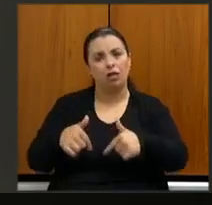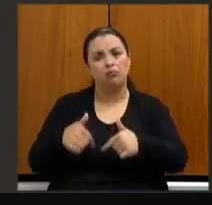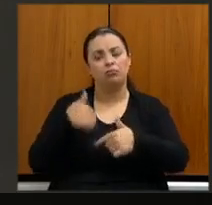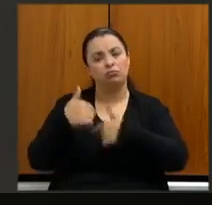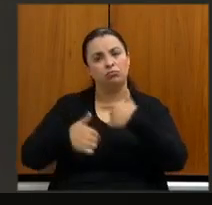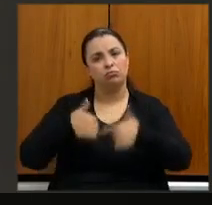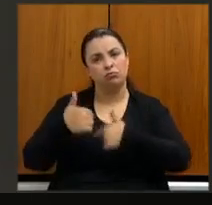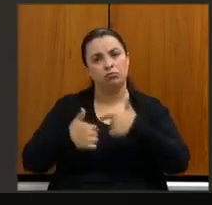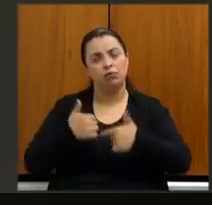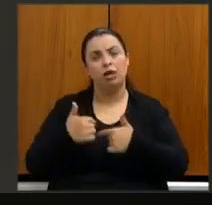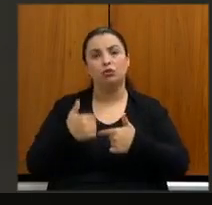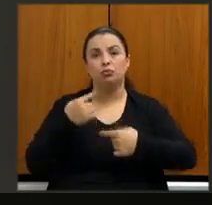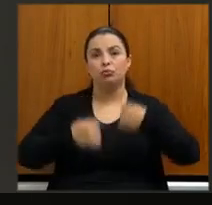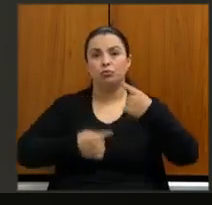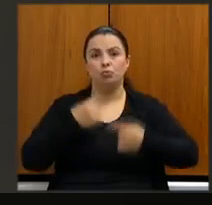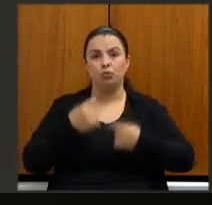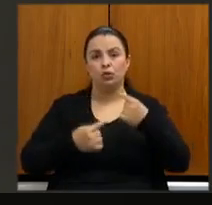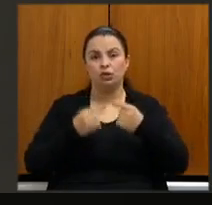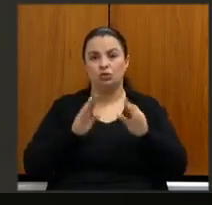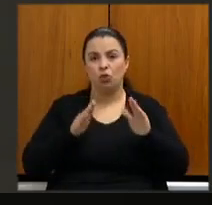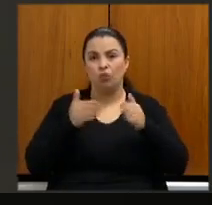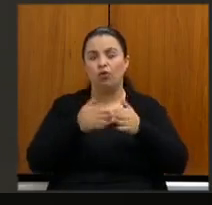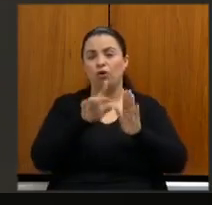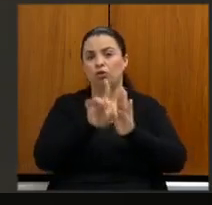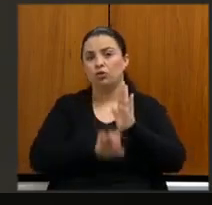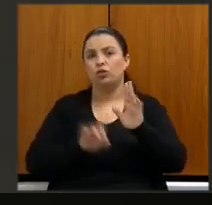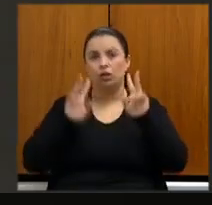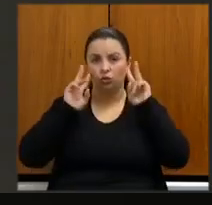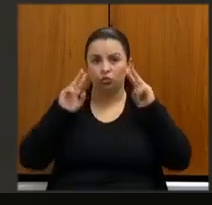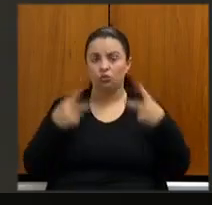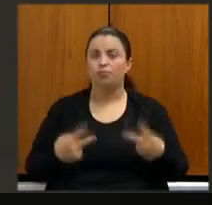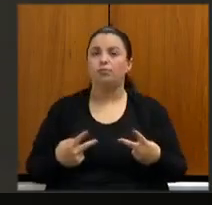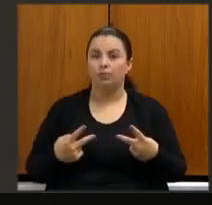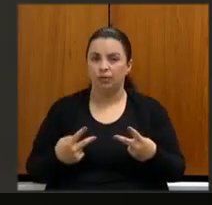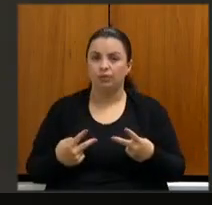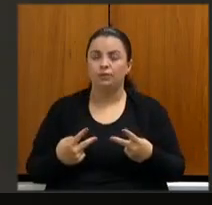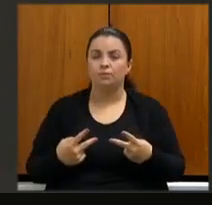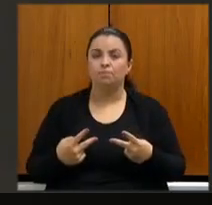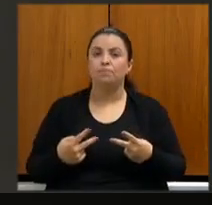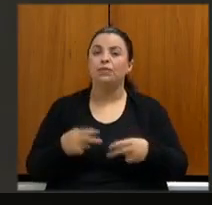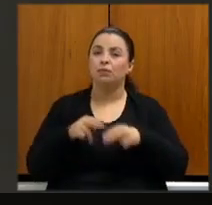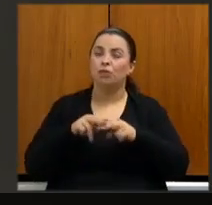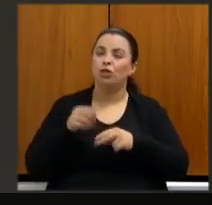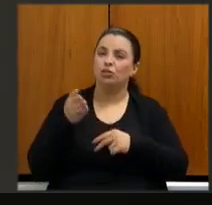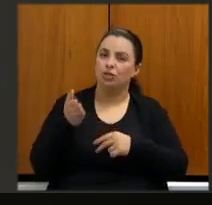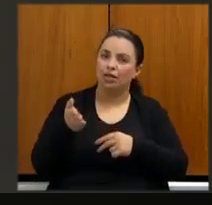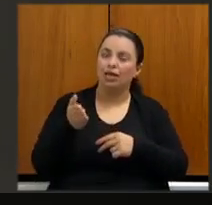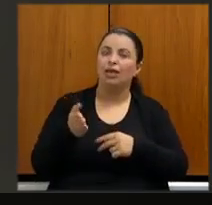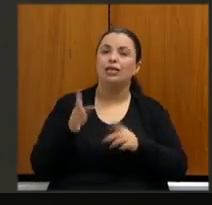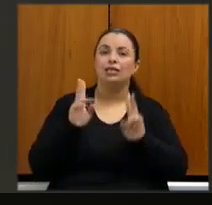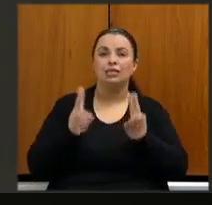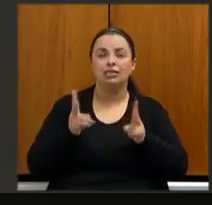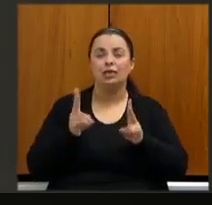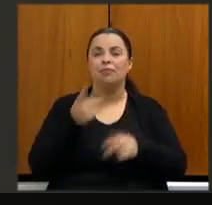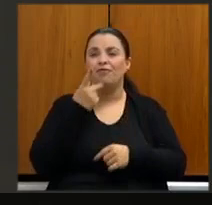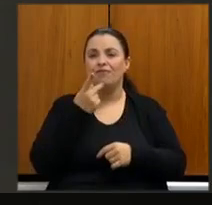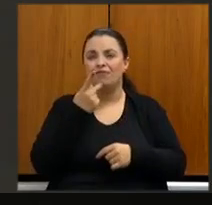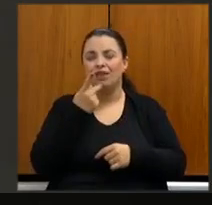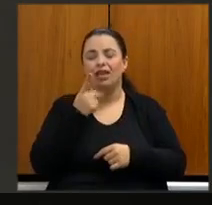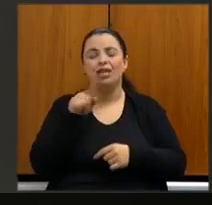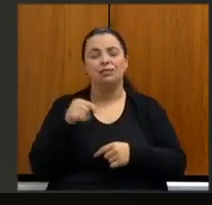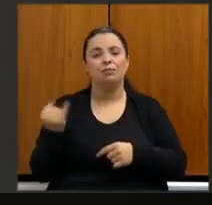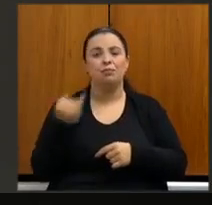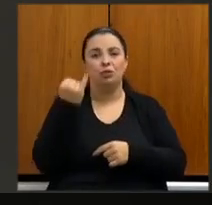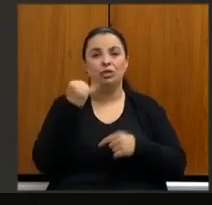construção de políticas relacionadas aos direitos humanos é e através dele dizer dessa importância dessa